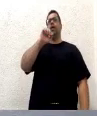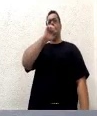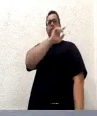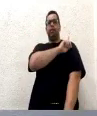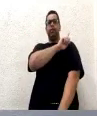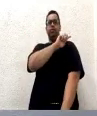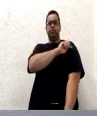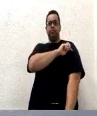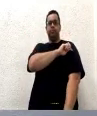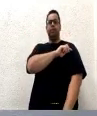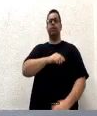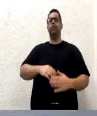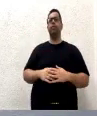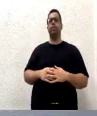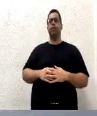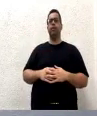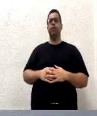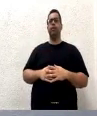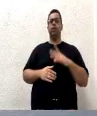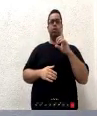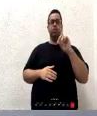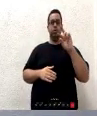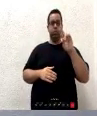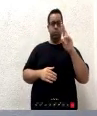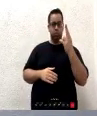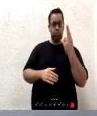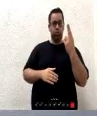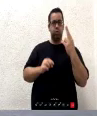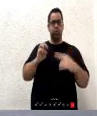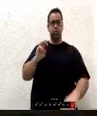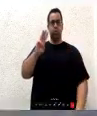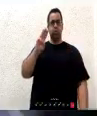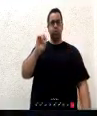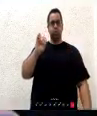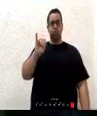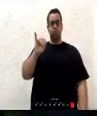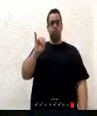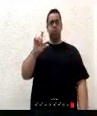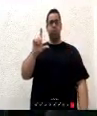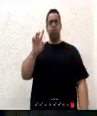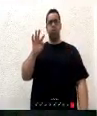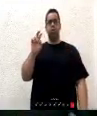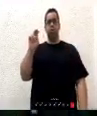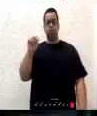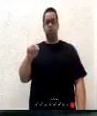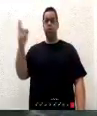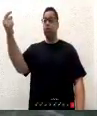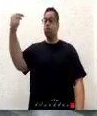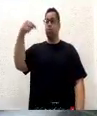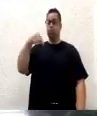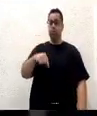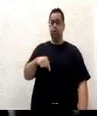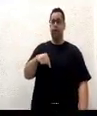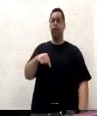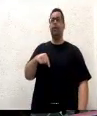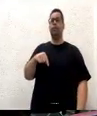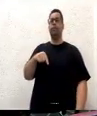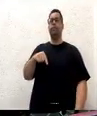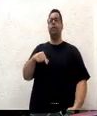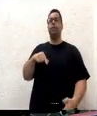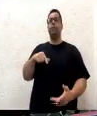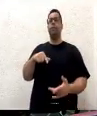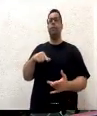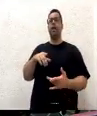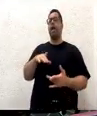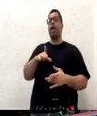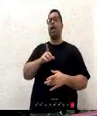Dr. Hilton, que é o nosso médico veterinário, que está à frente da dengue aí há muito tempo, que nos ajuda incansavelmente a